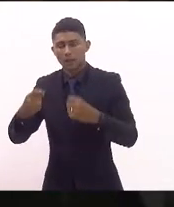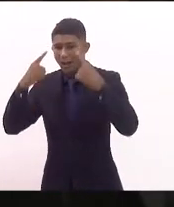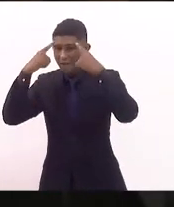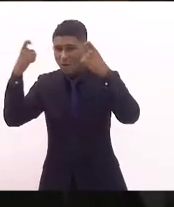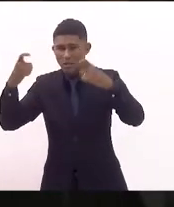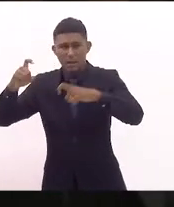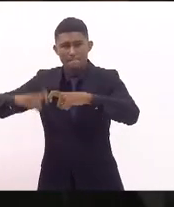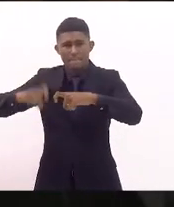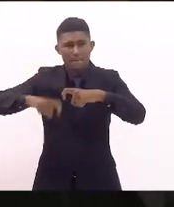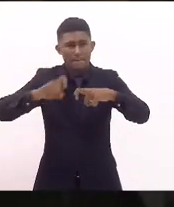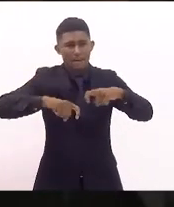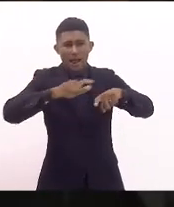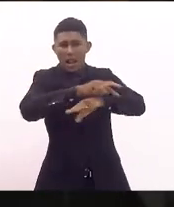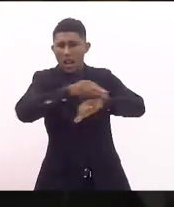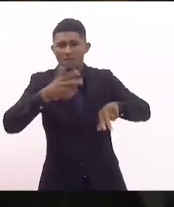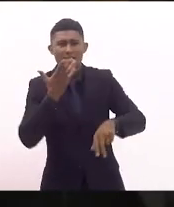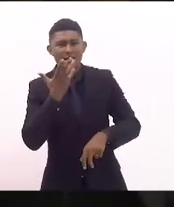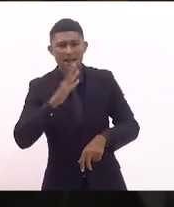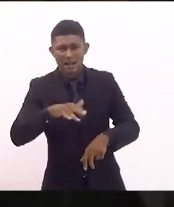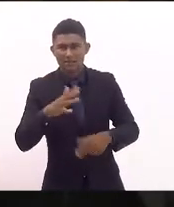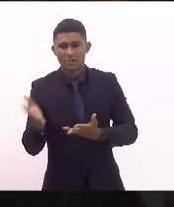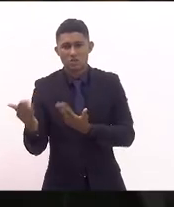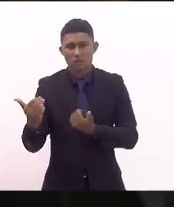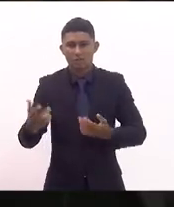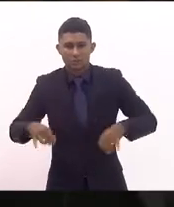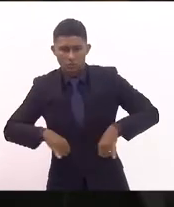violência sexual contra crianças e adolescentes.